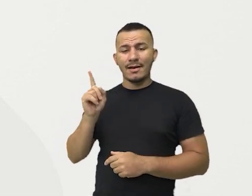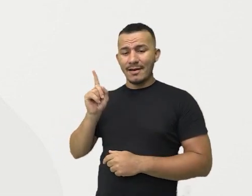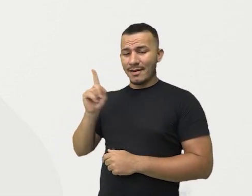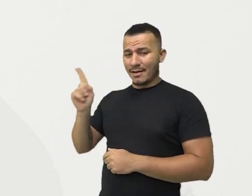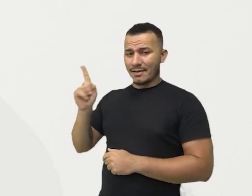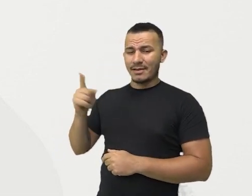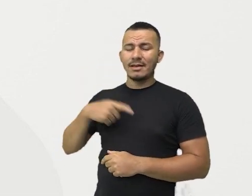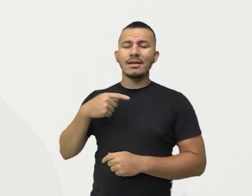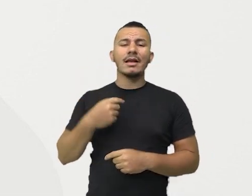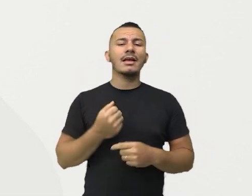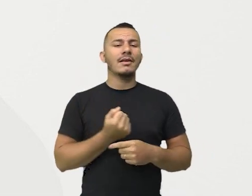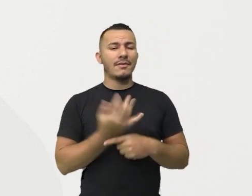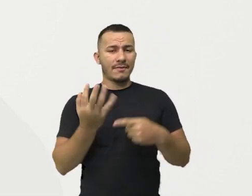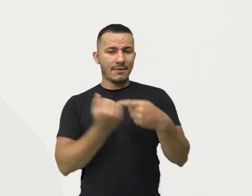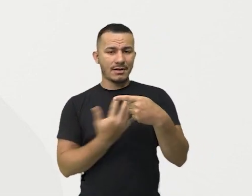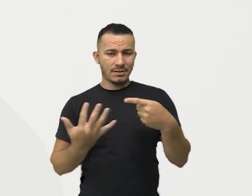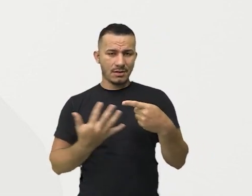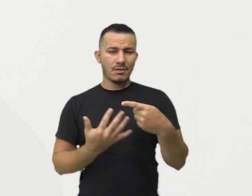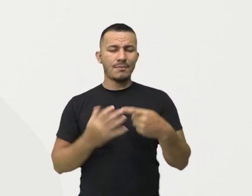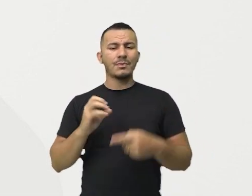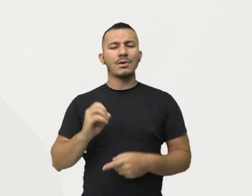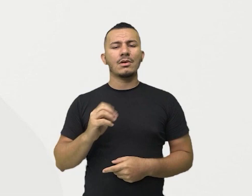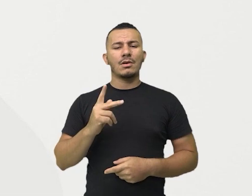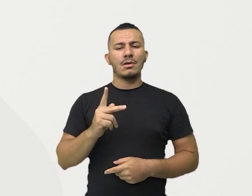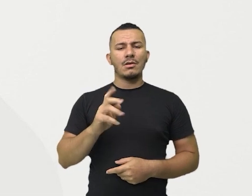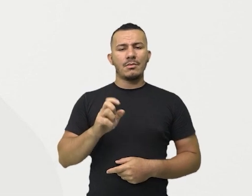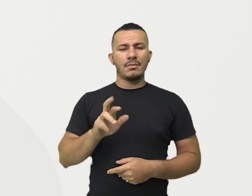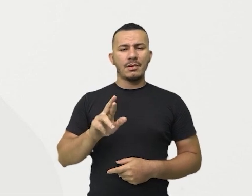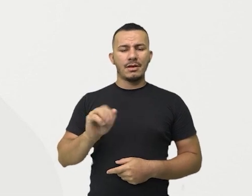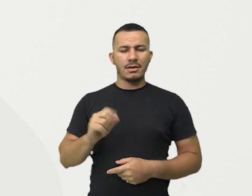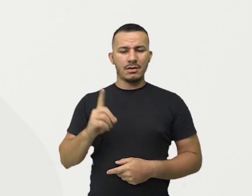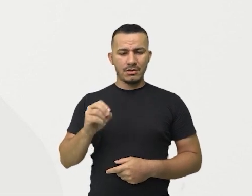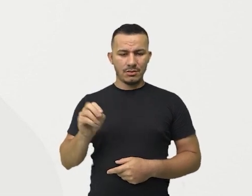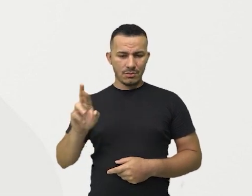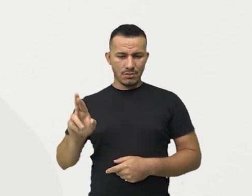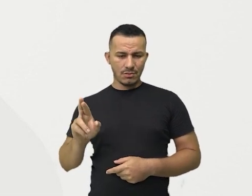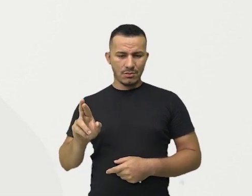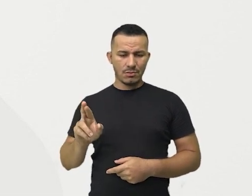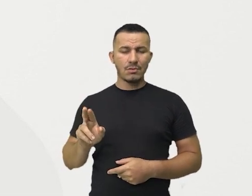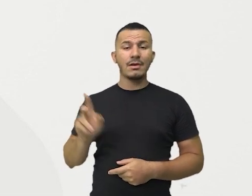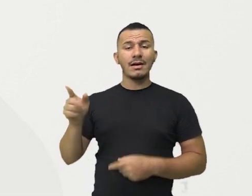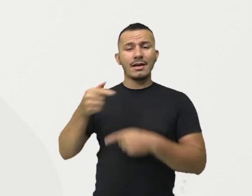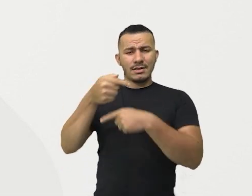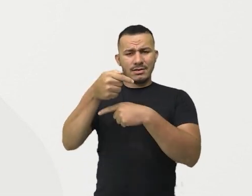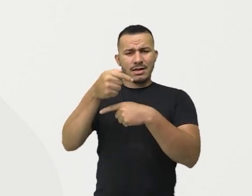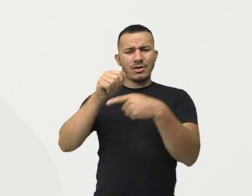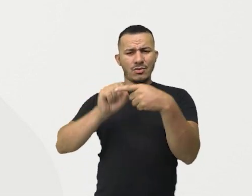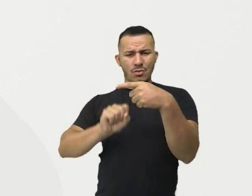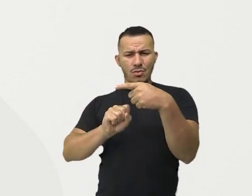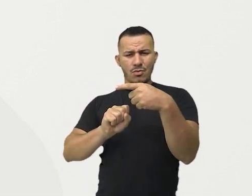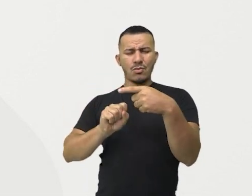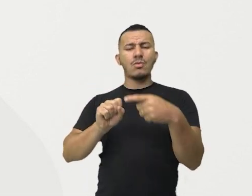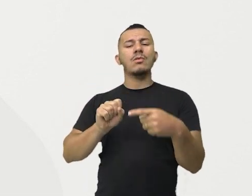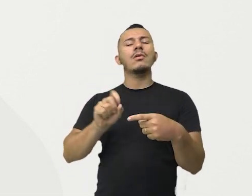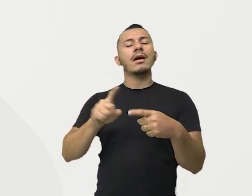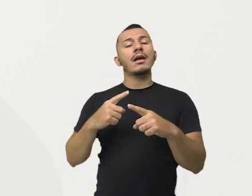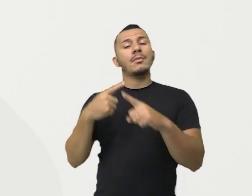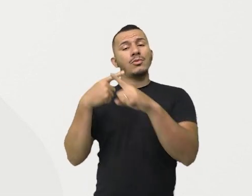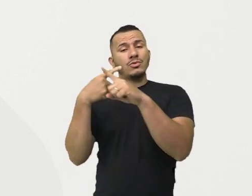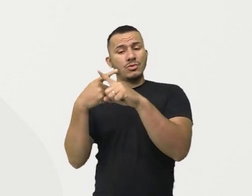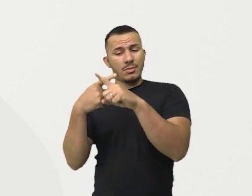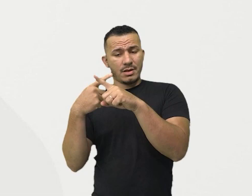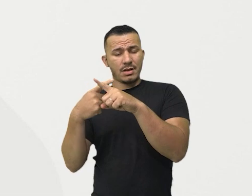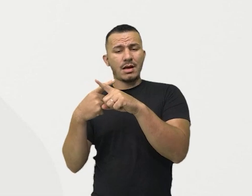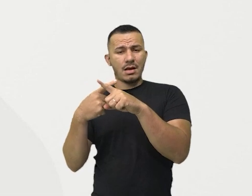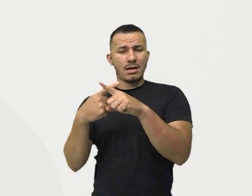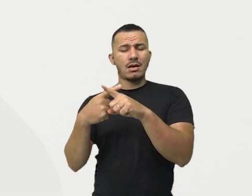né, de fração como operador. Esta fração, ela vai multiplicar o